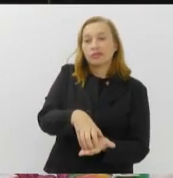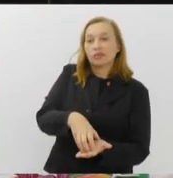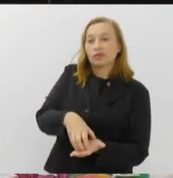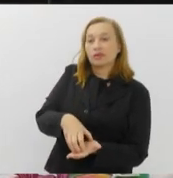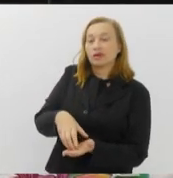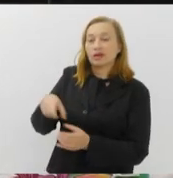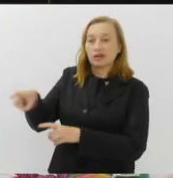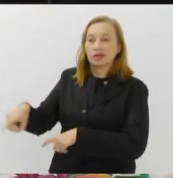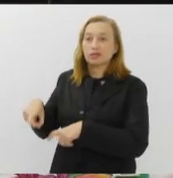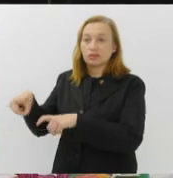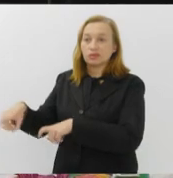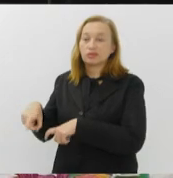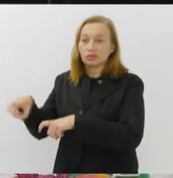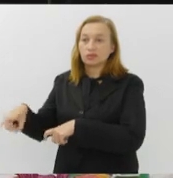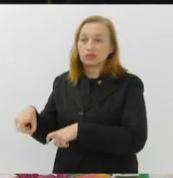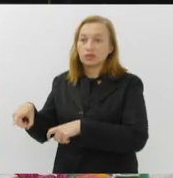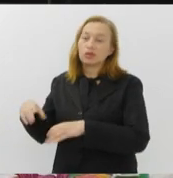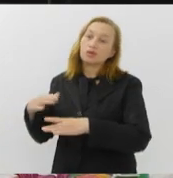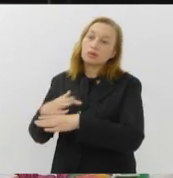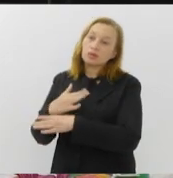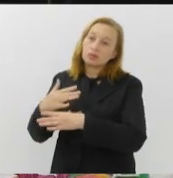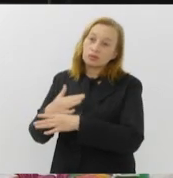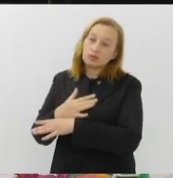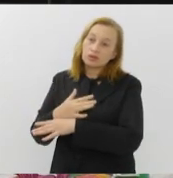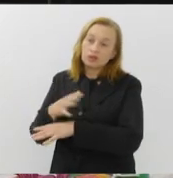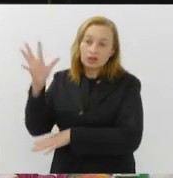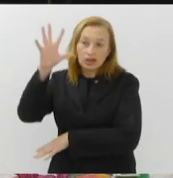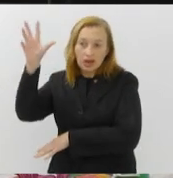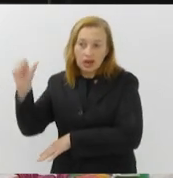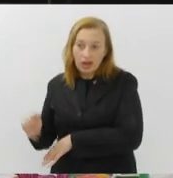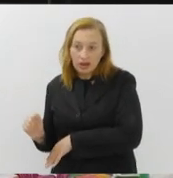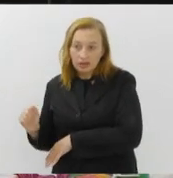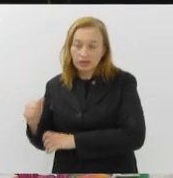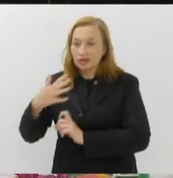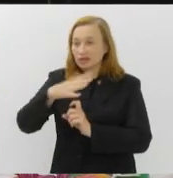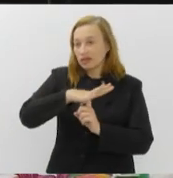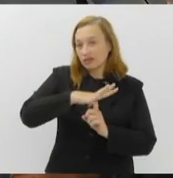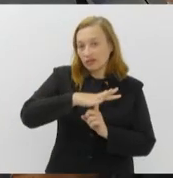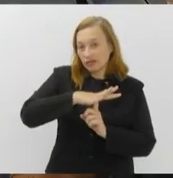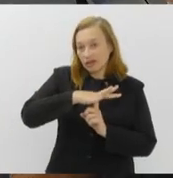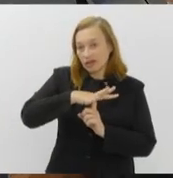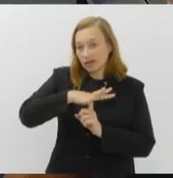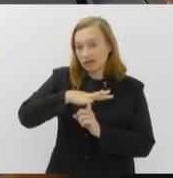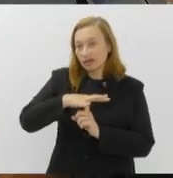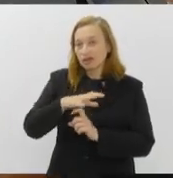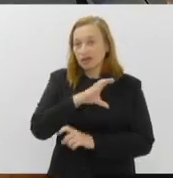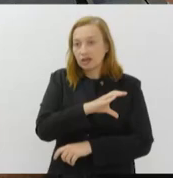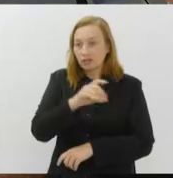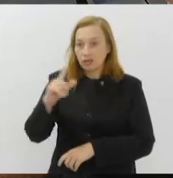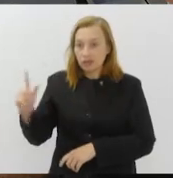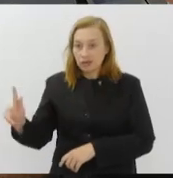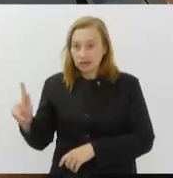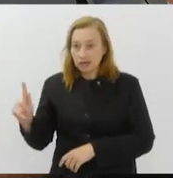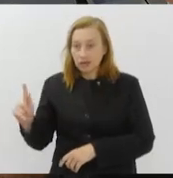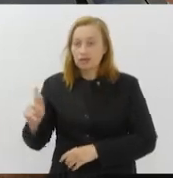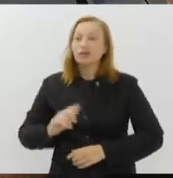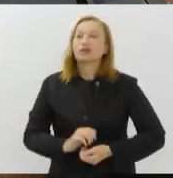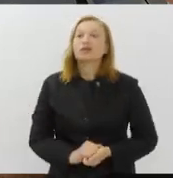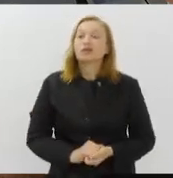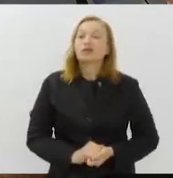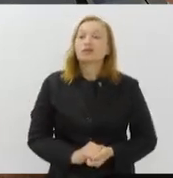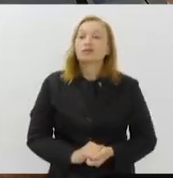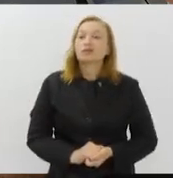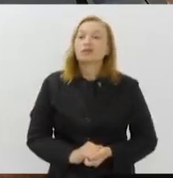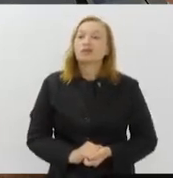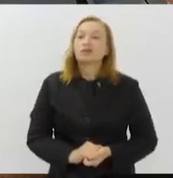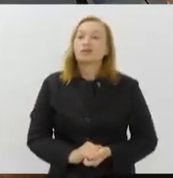Urbana e da AFA, da Associação de Agricultores da Feira Agroecológica de Campo Grande, processadores de